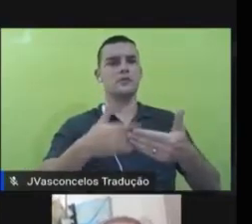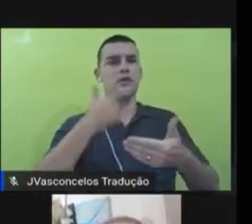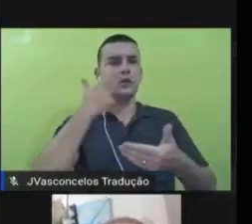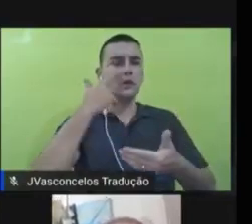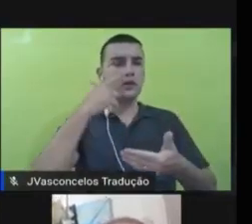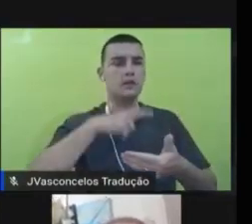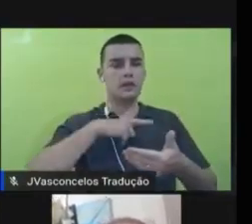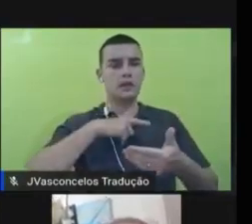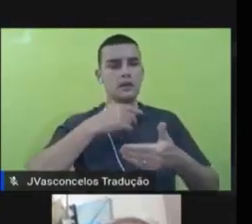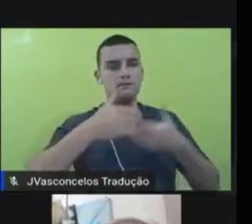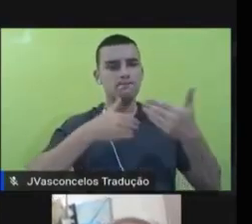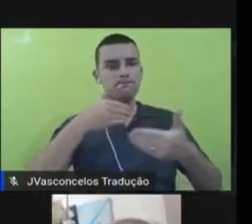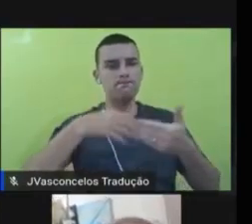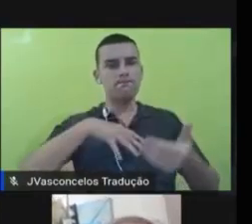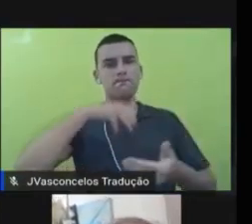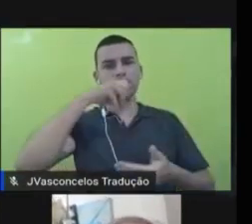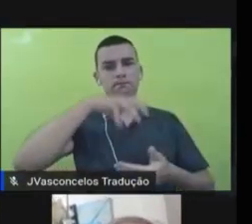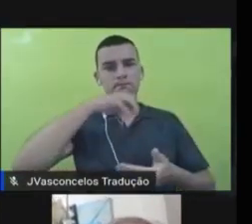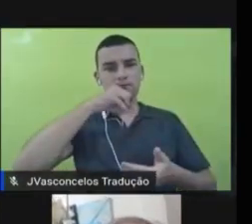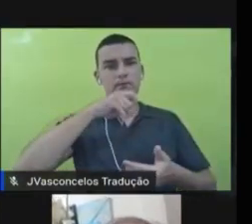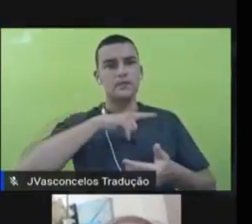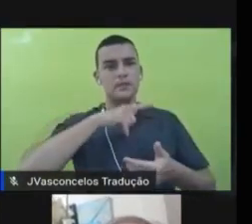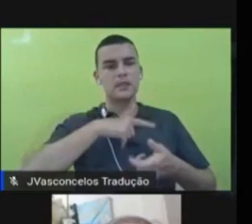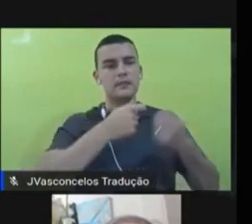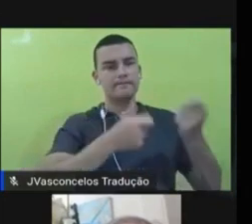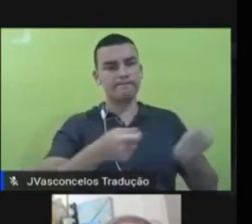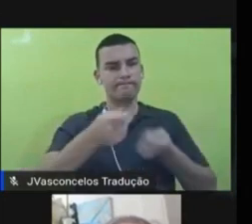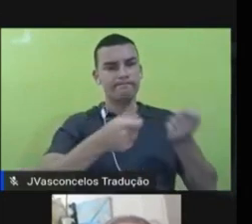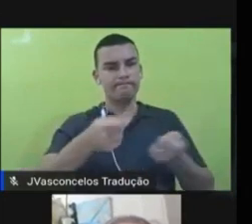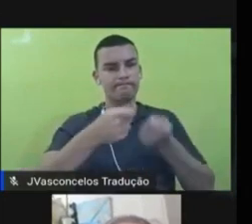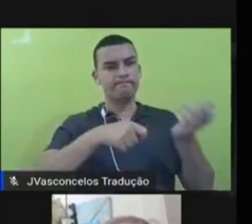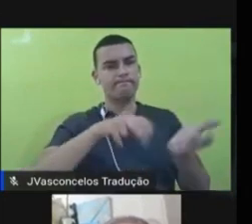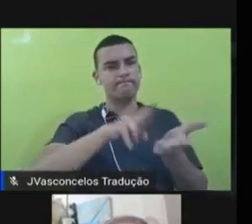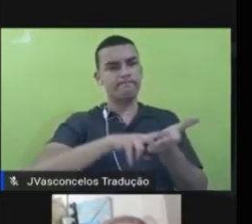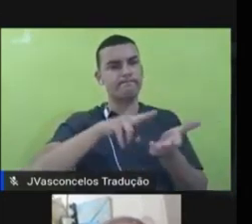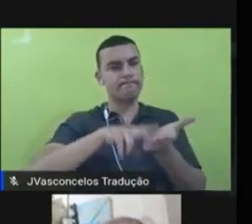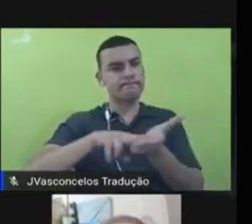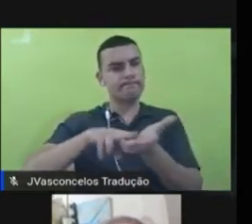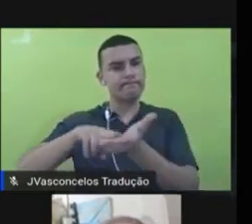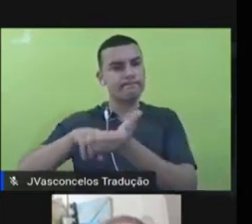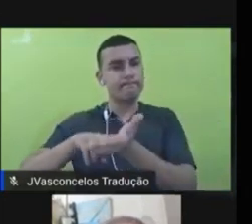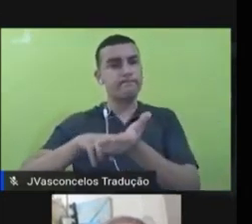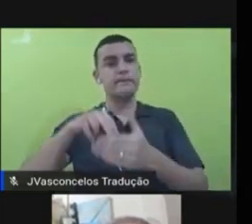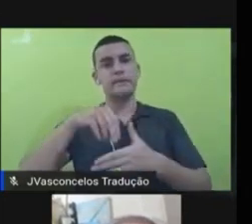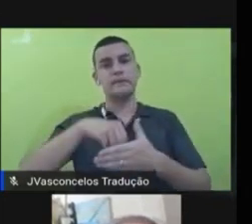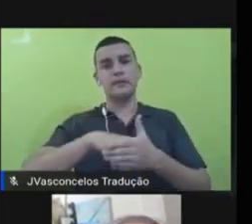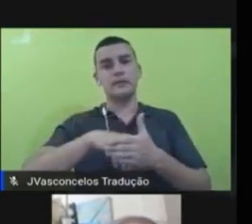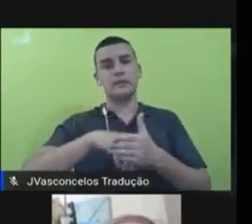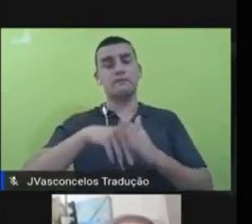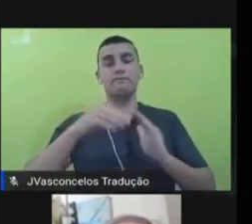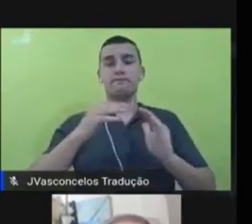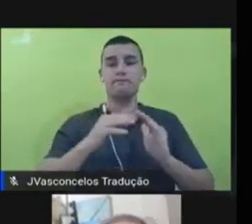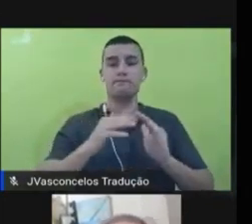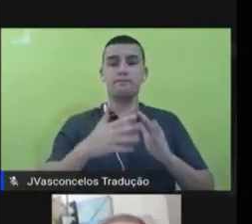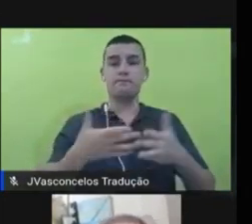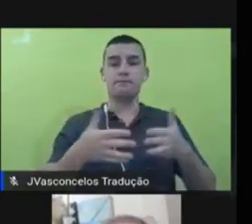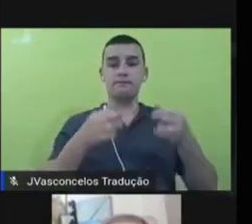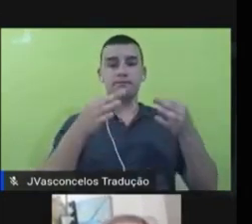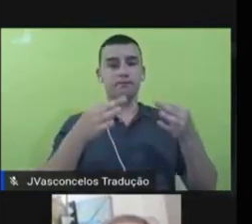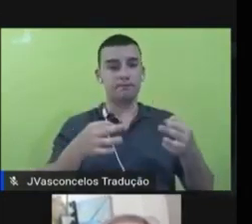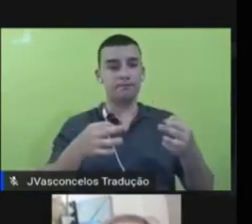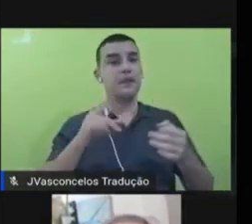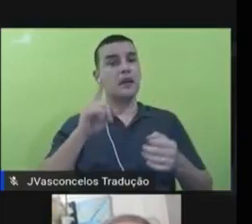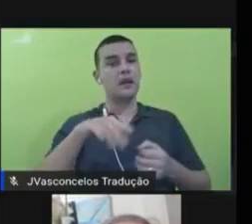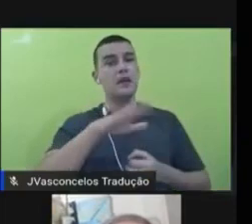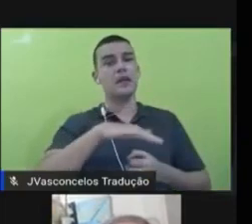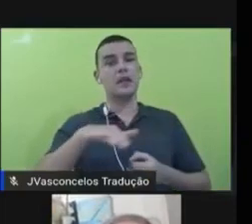respiratória, e sucessivas internações e permanência domiciliar. Então, certamente serão crianças